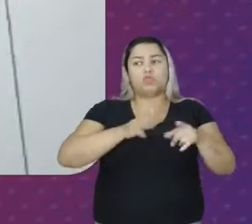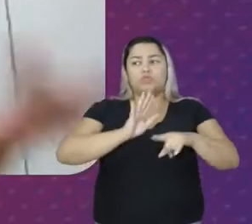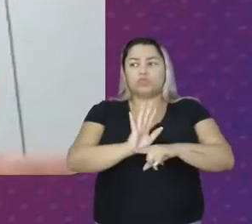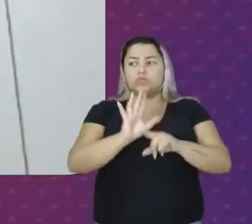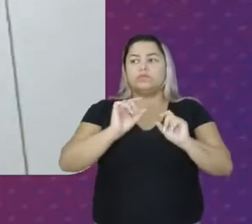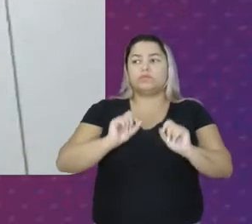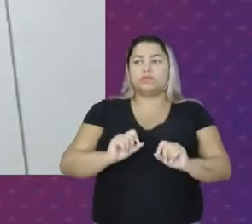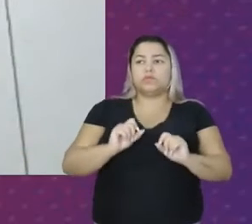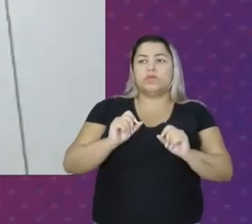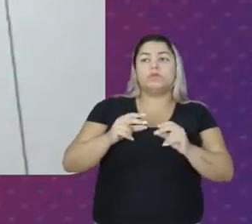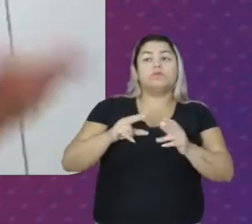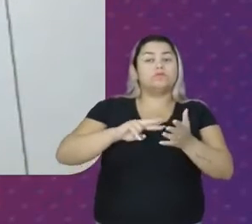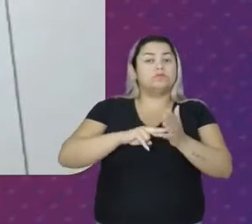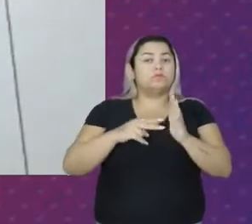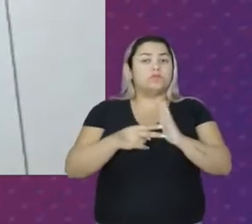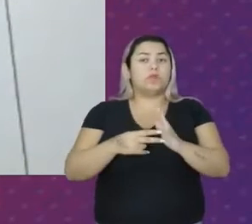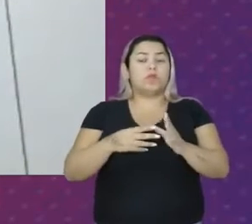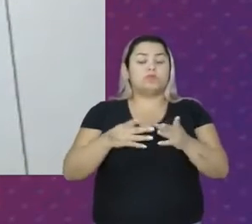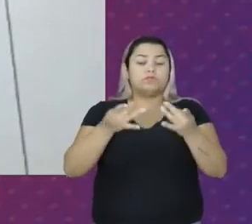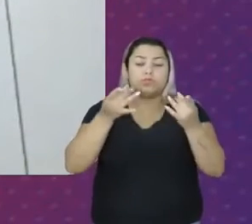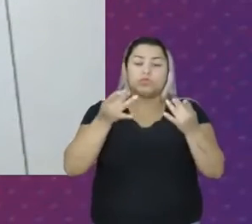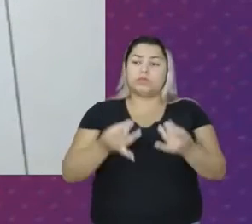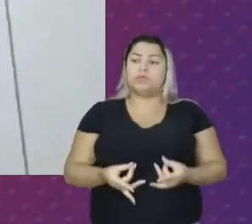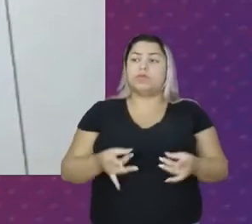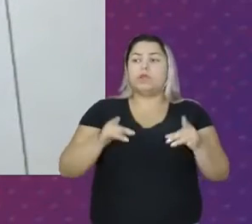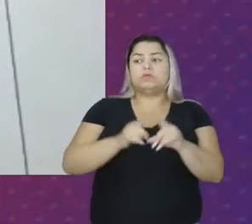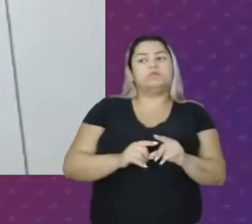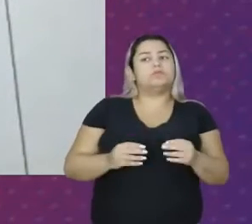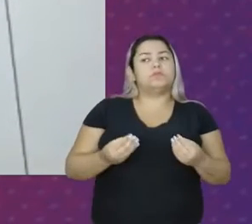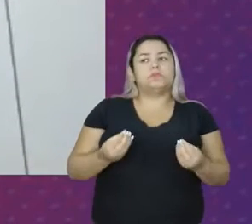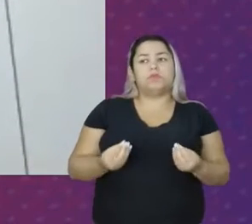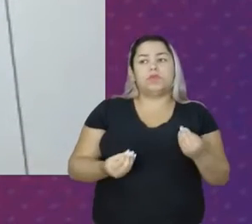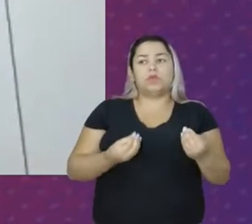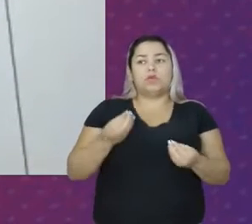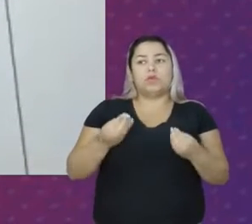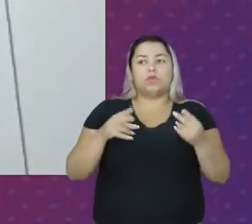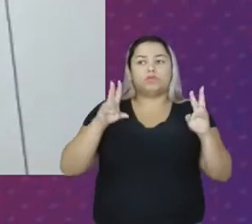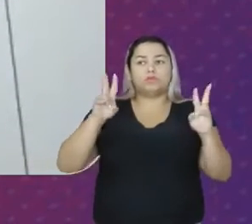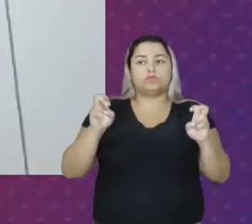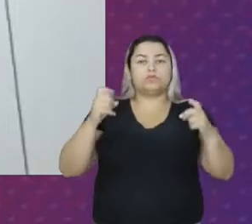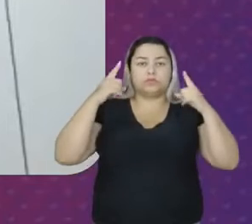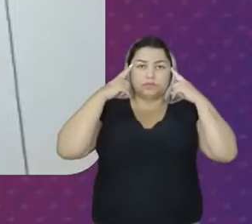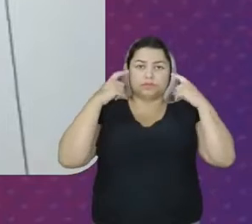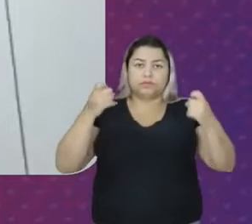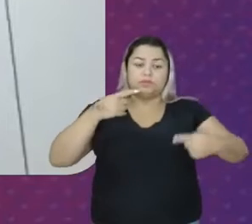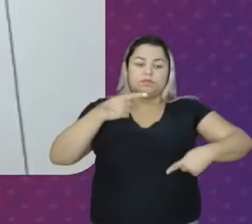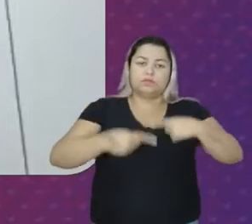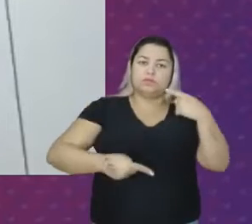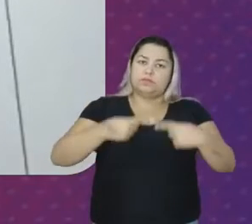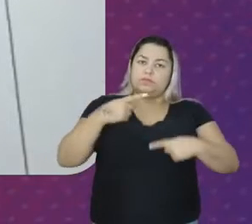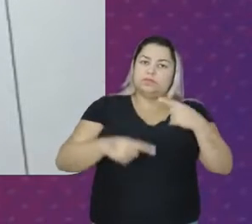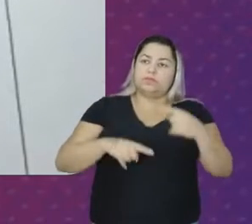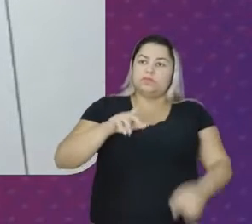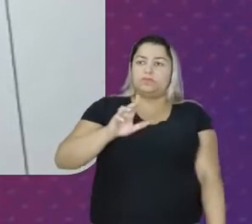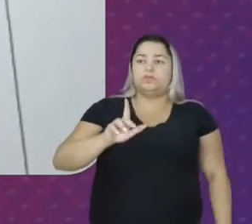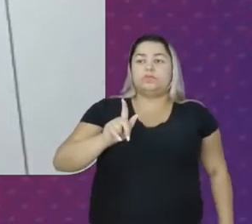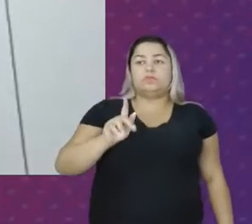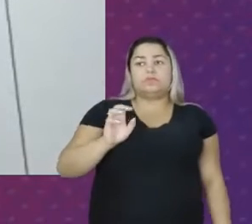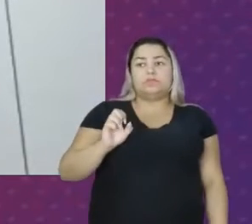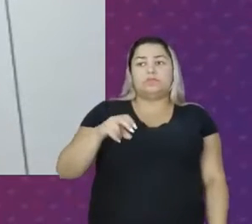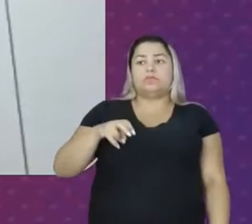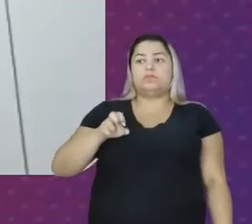de conceito, de tipificação, enfim, sobre violência política de gênero. Então, também foi